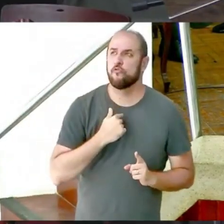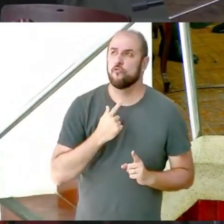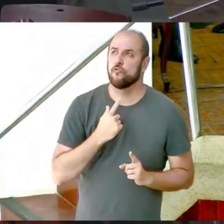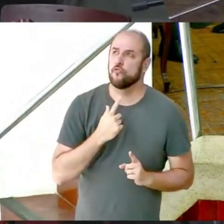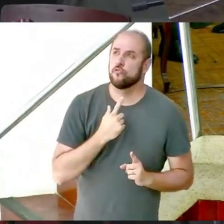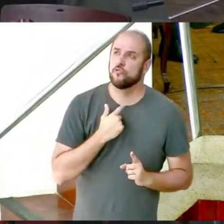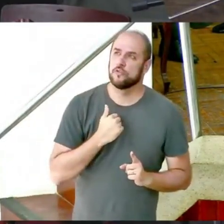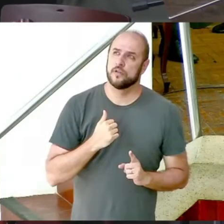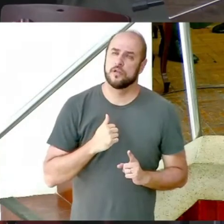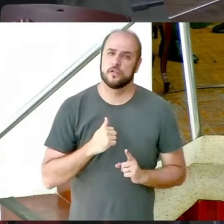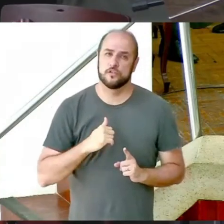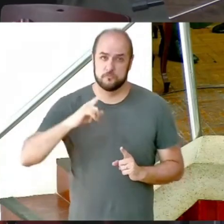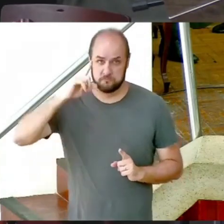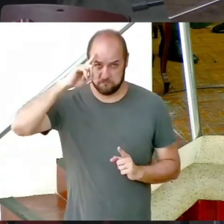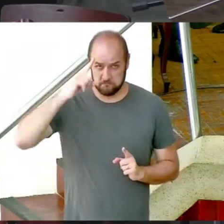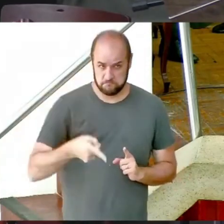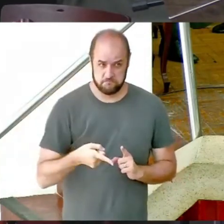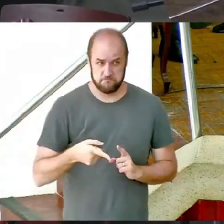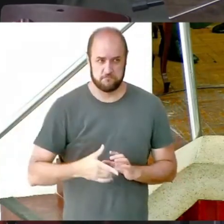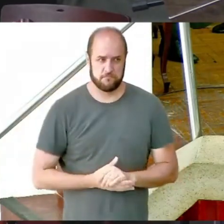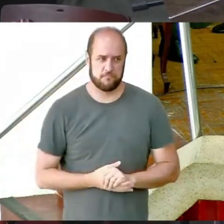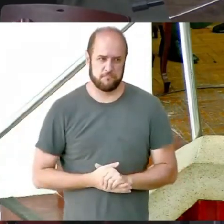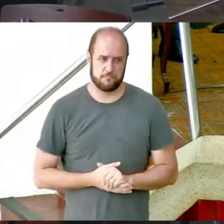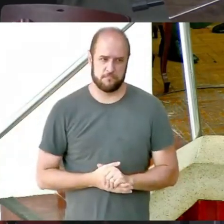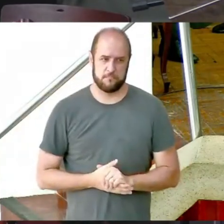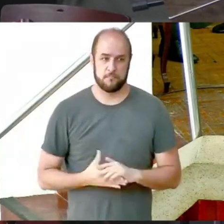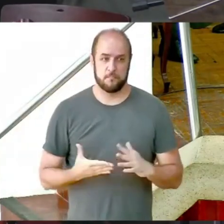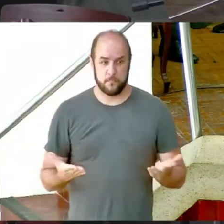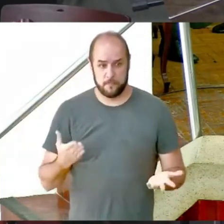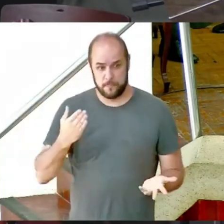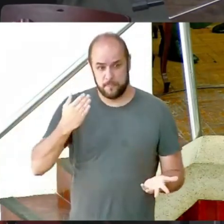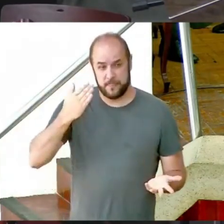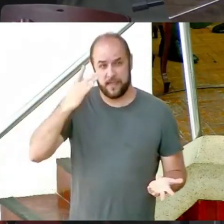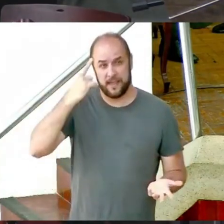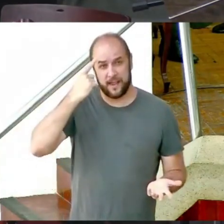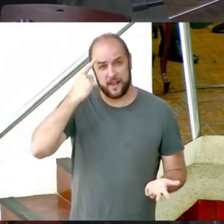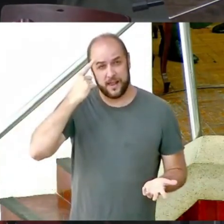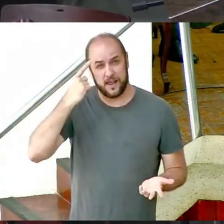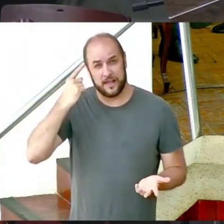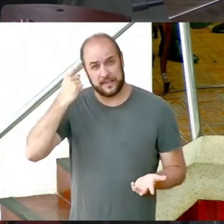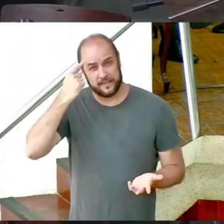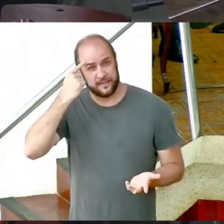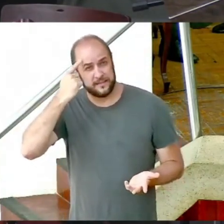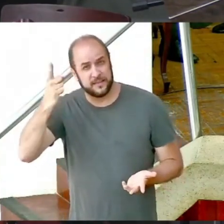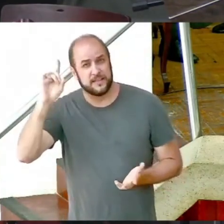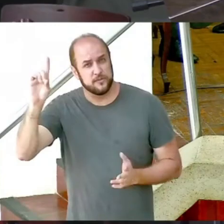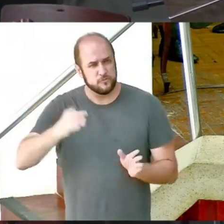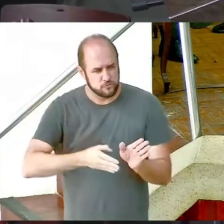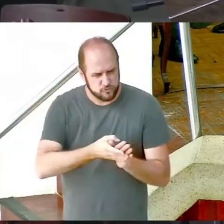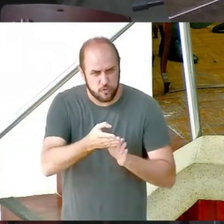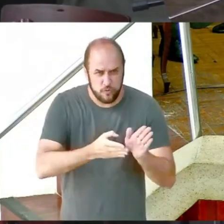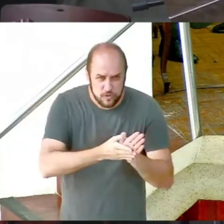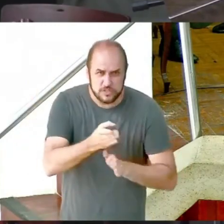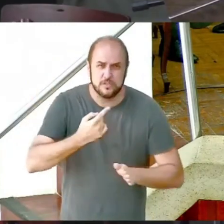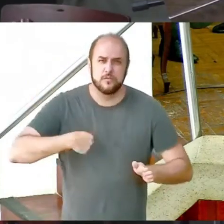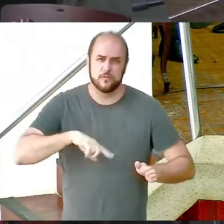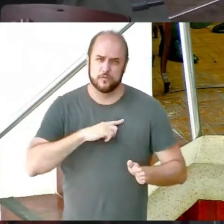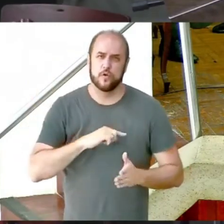vontade de decreto. Essa se refere aos eternos conselhos de Deus.